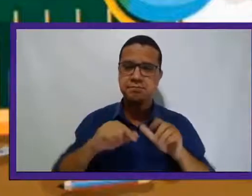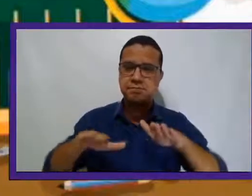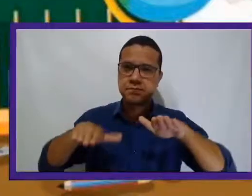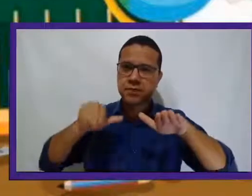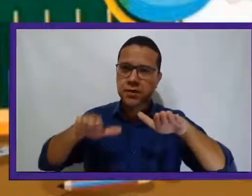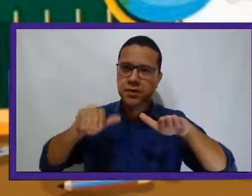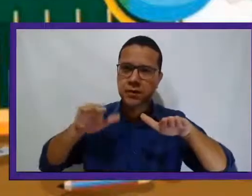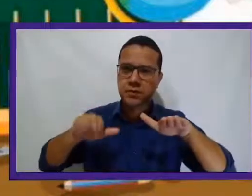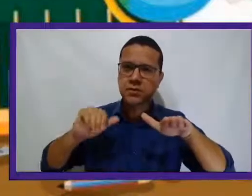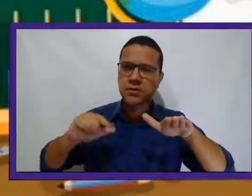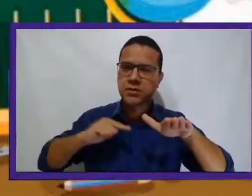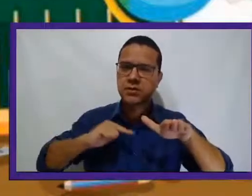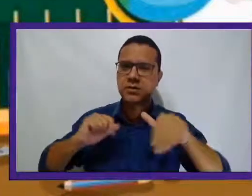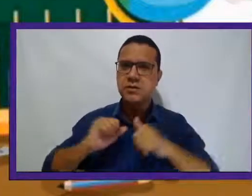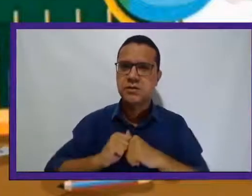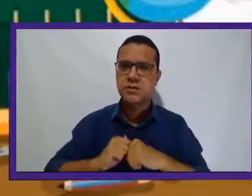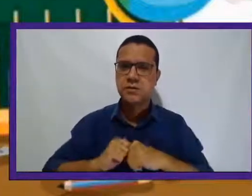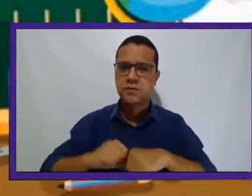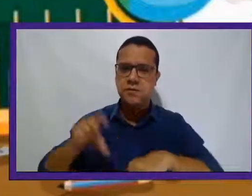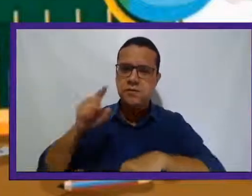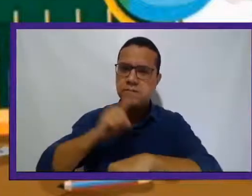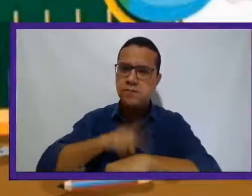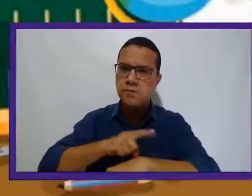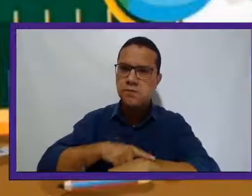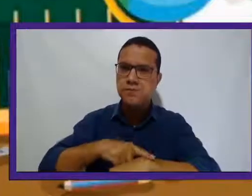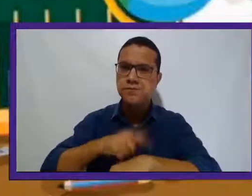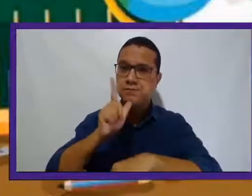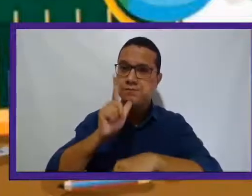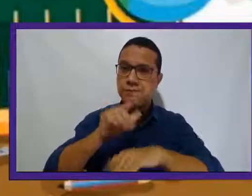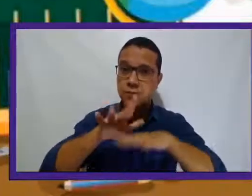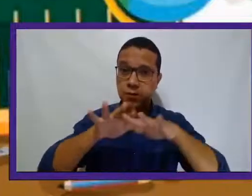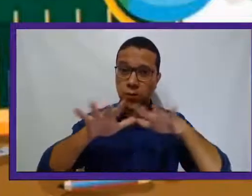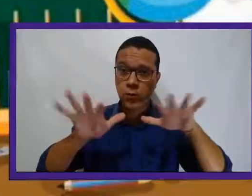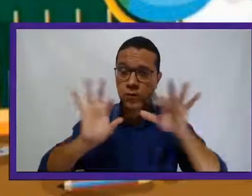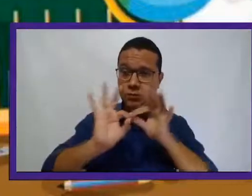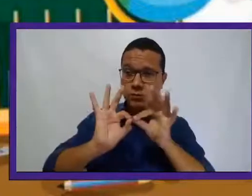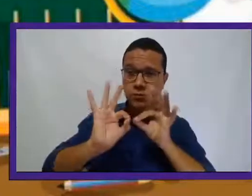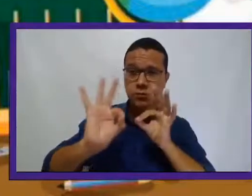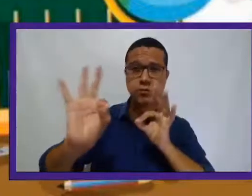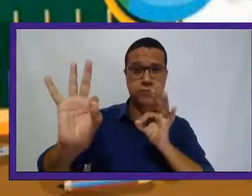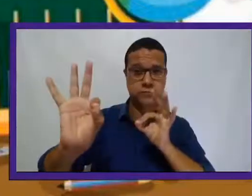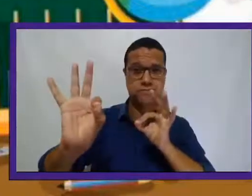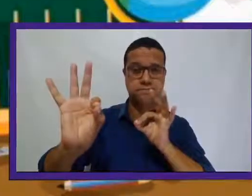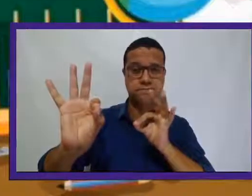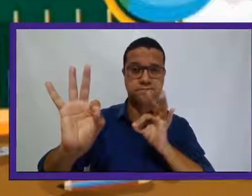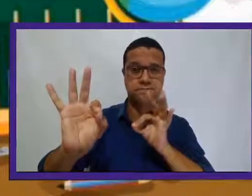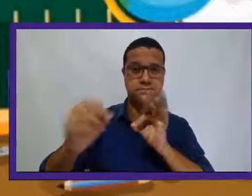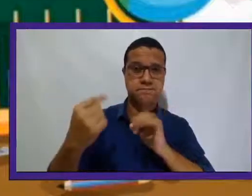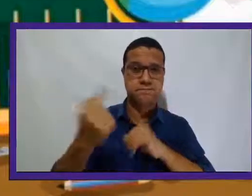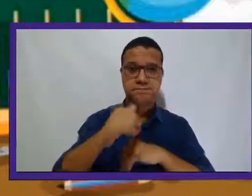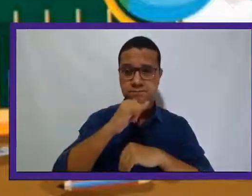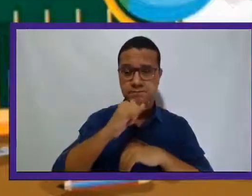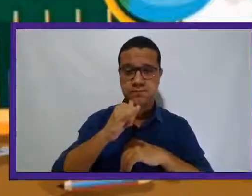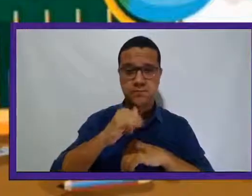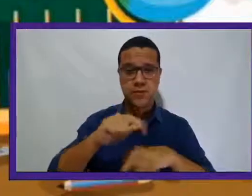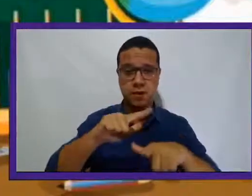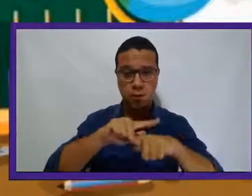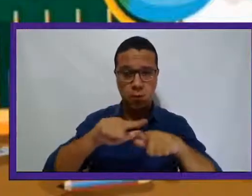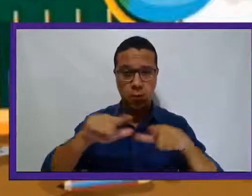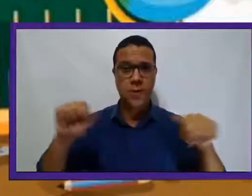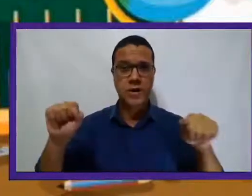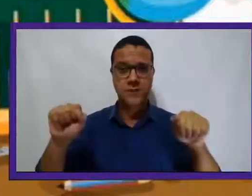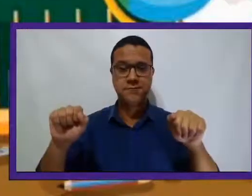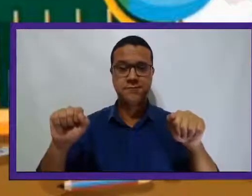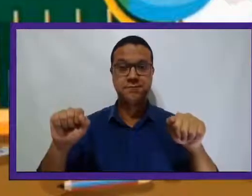vai à praia Existem momentos em que O mar está bem distante A gente diz que a praia está